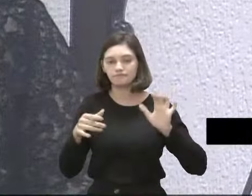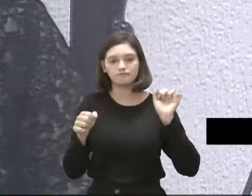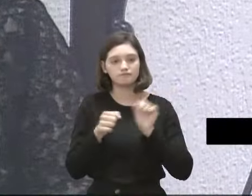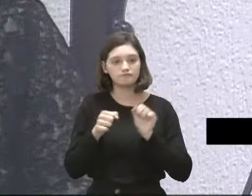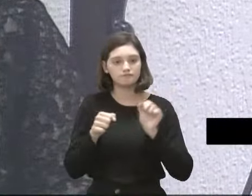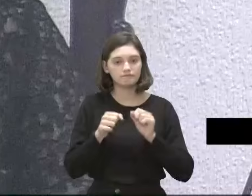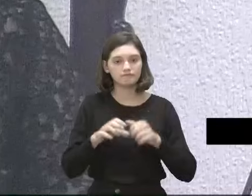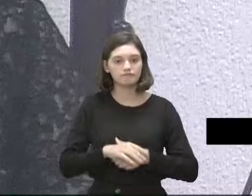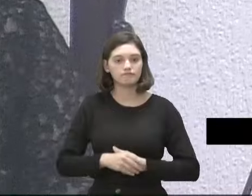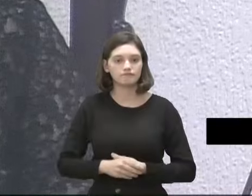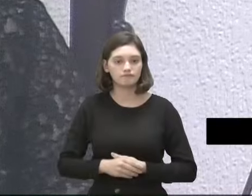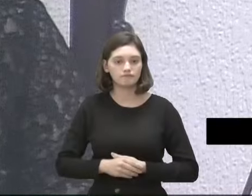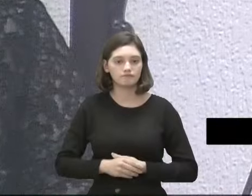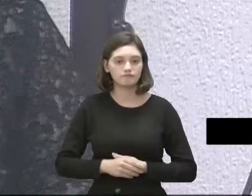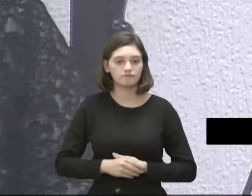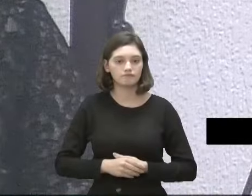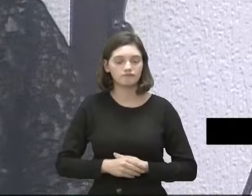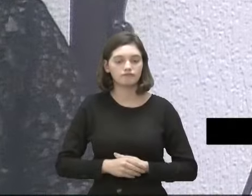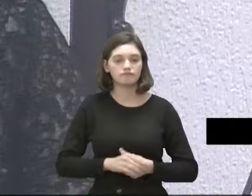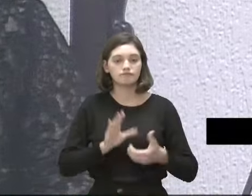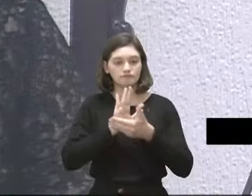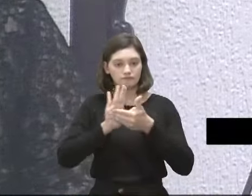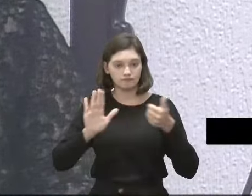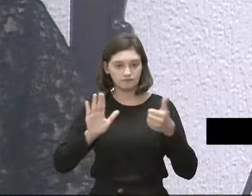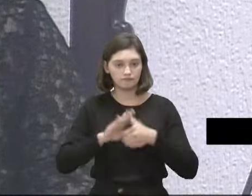fazer essa extinção.